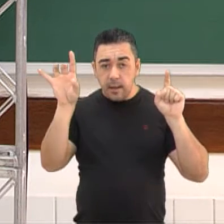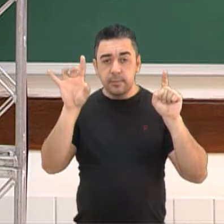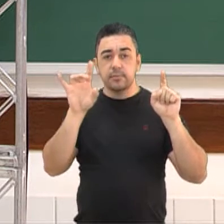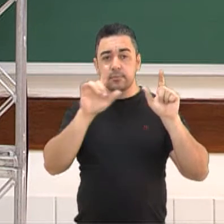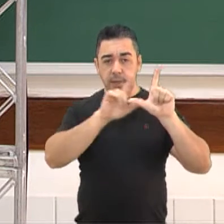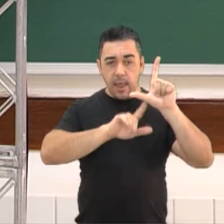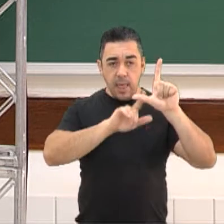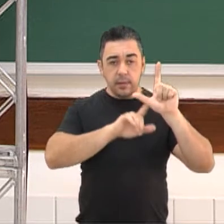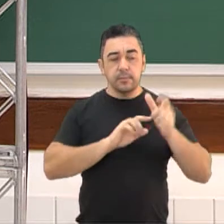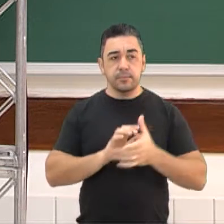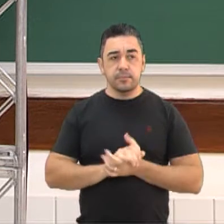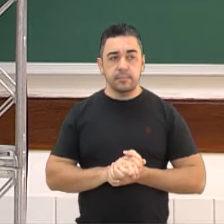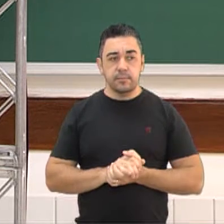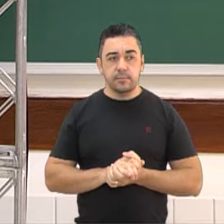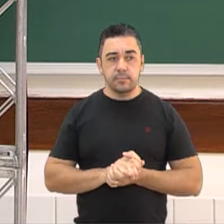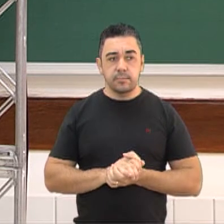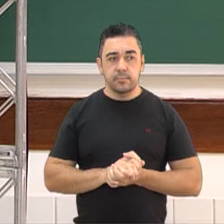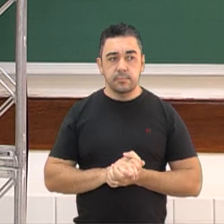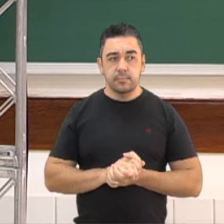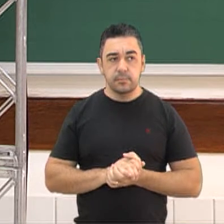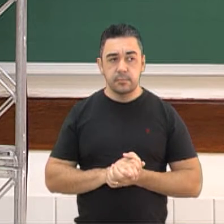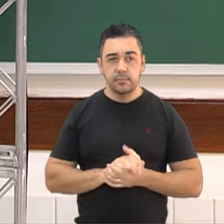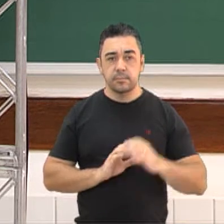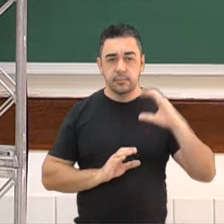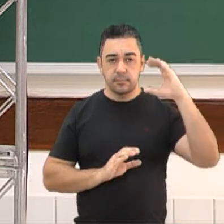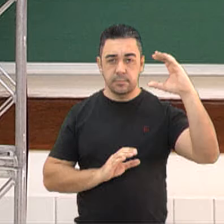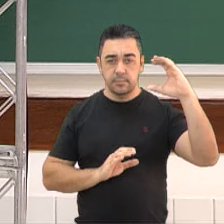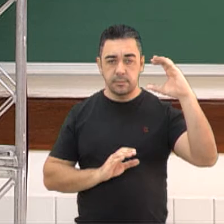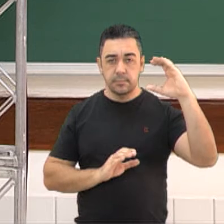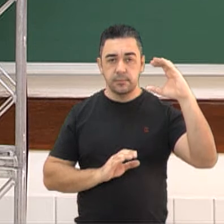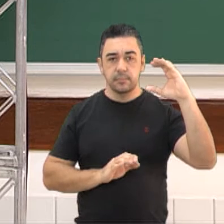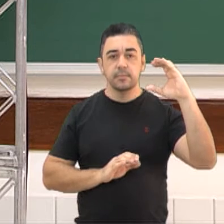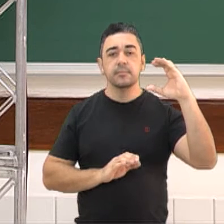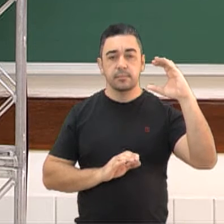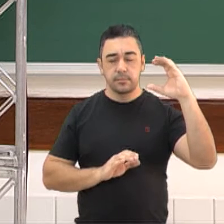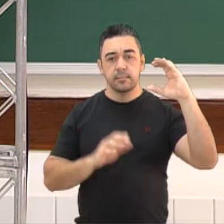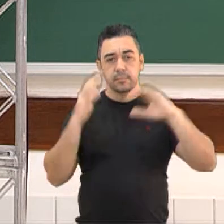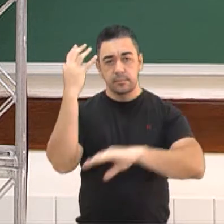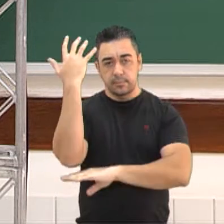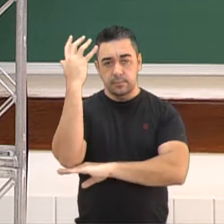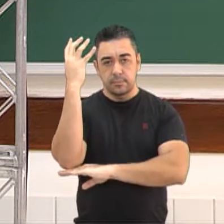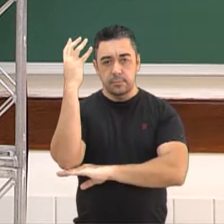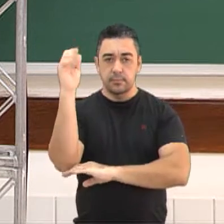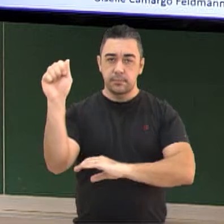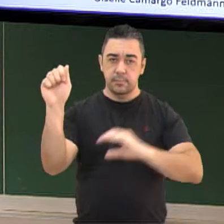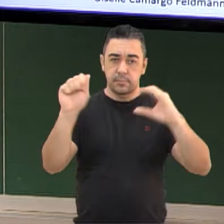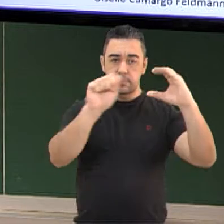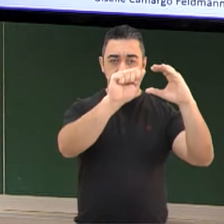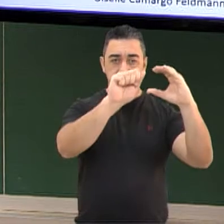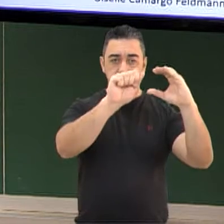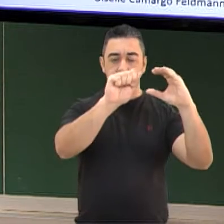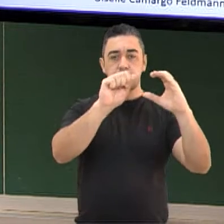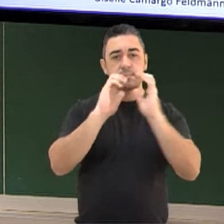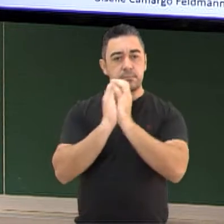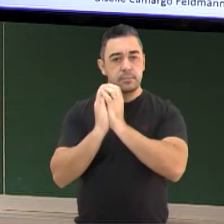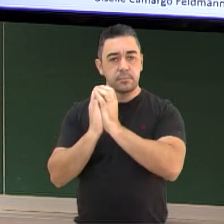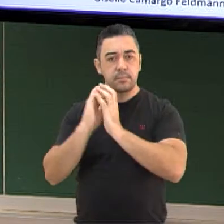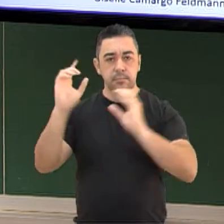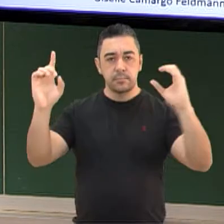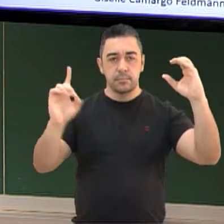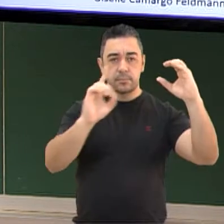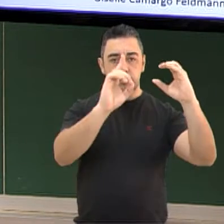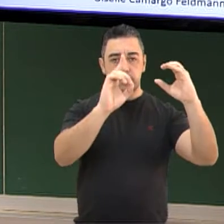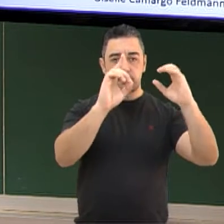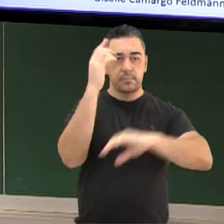Então temos casa, a letra C, árvore, dado,